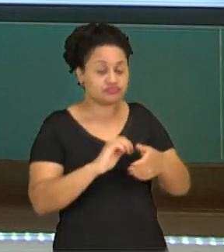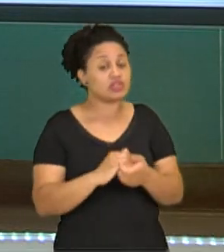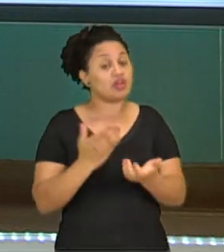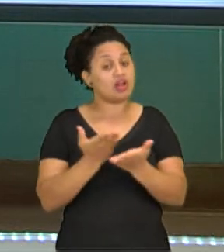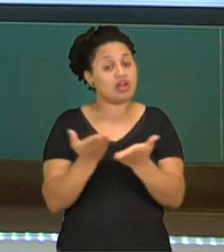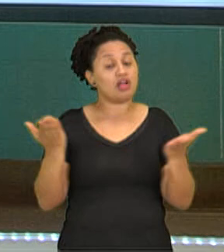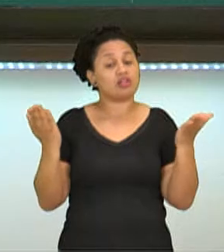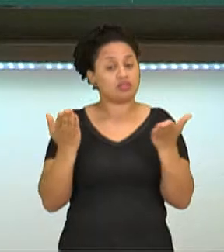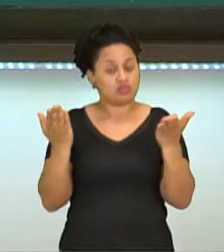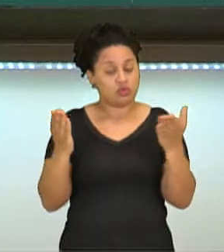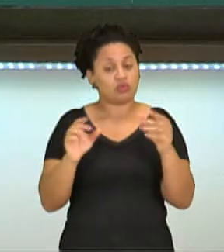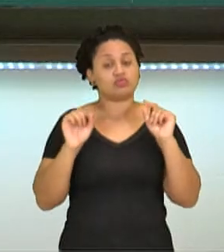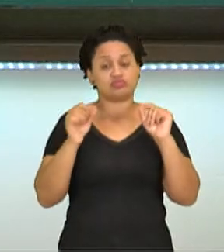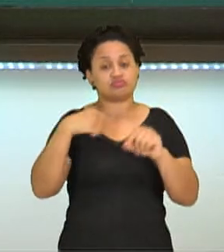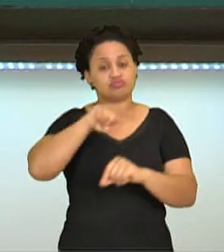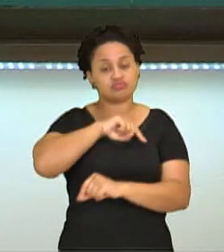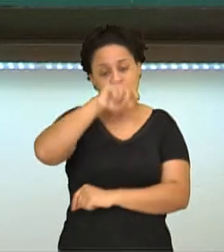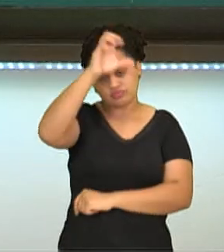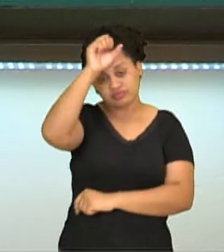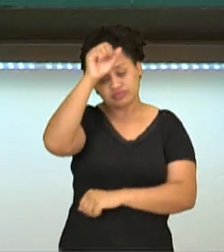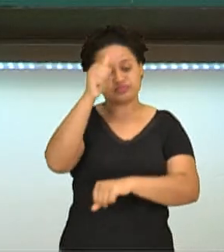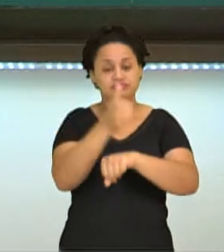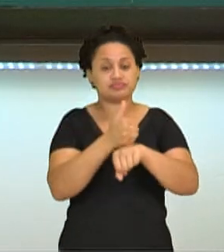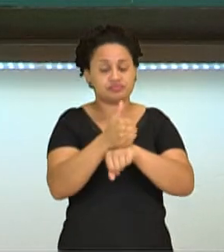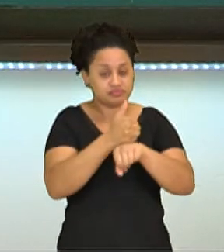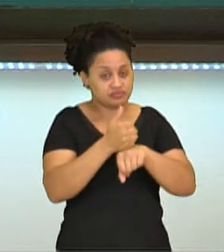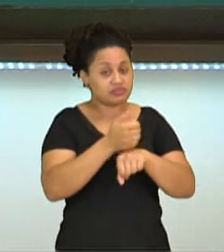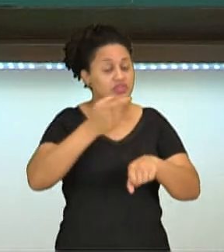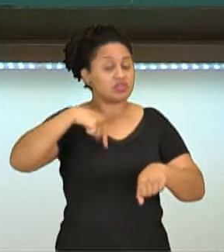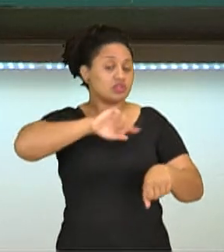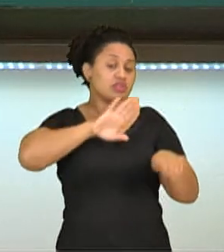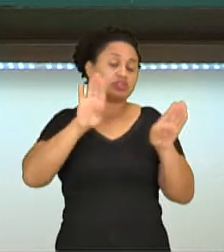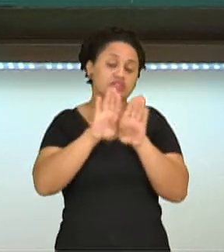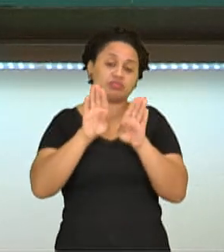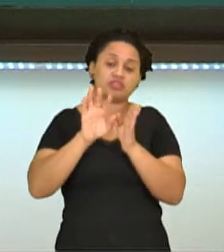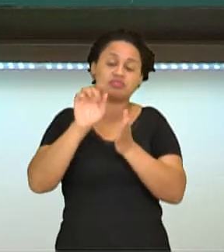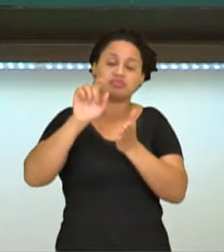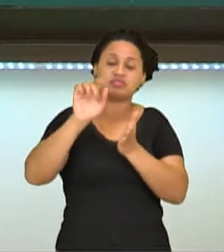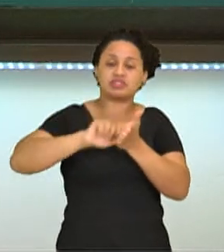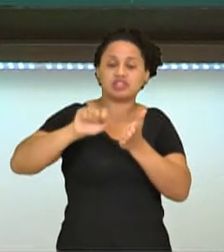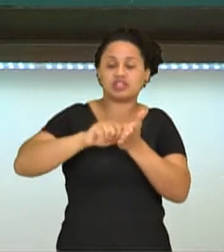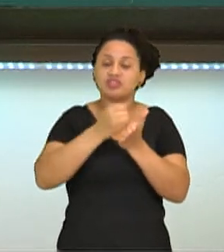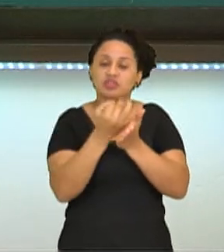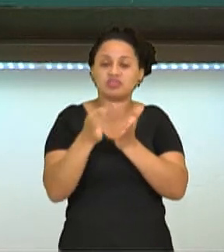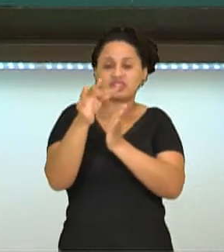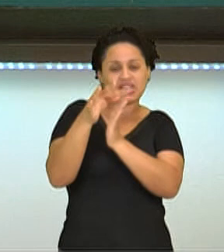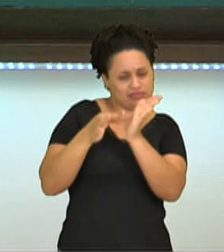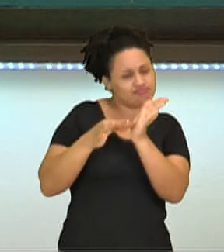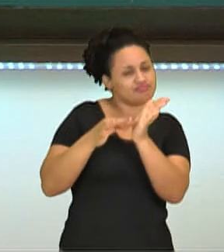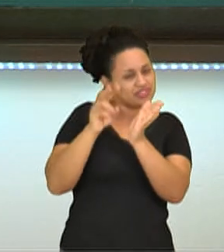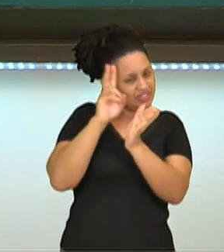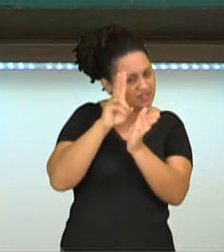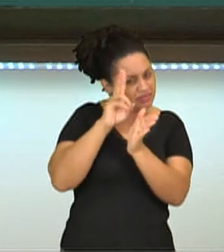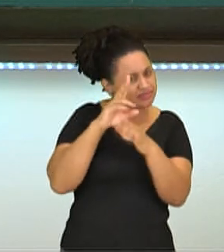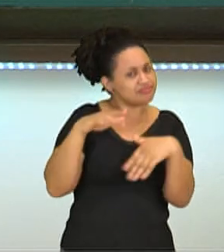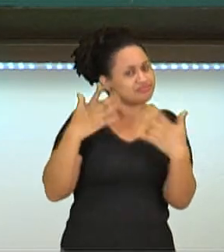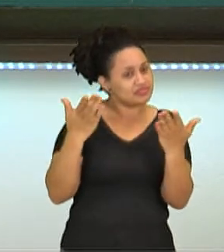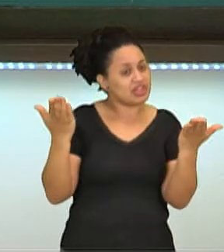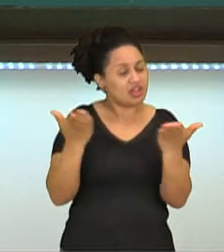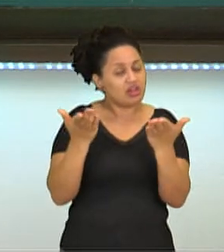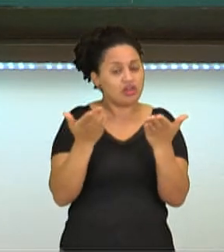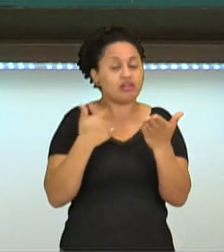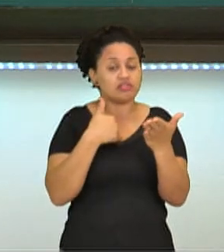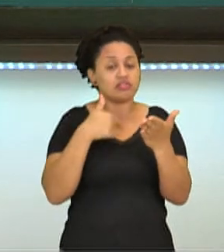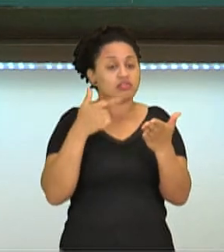de hoje, além de nós aprendermos as profissões, nós também vamos produzir pequenos textos. Lembram disso? Então agora nós